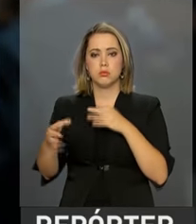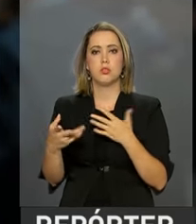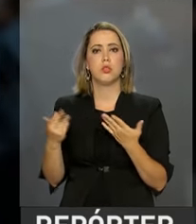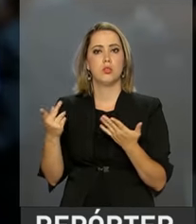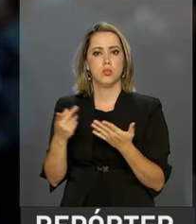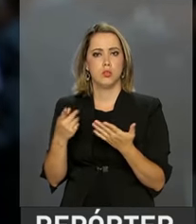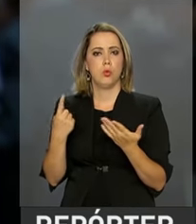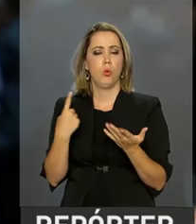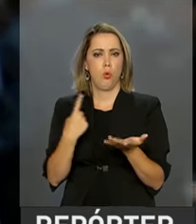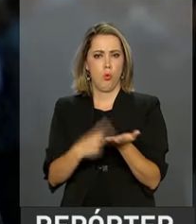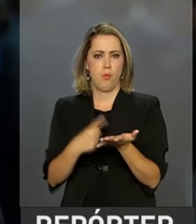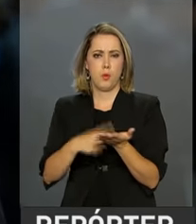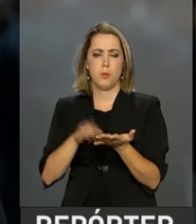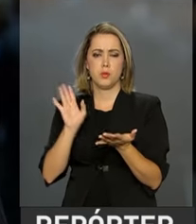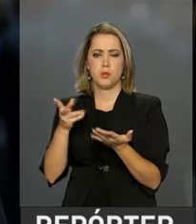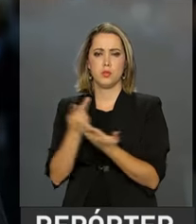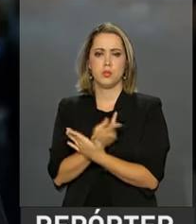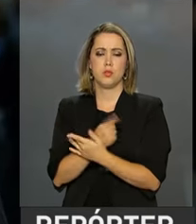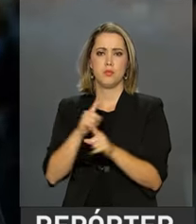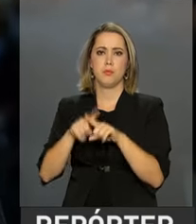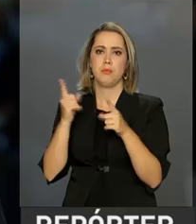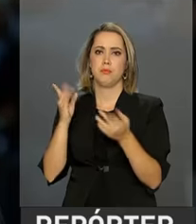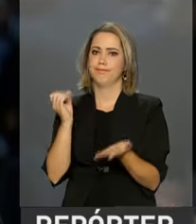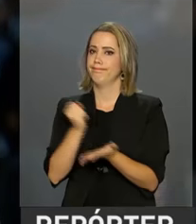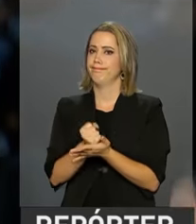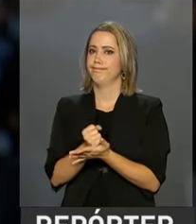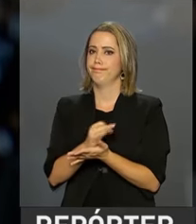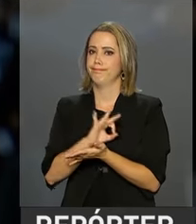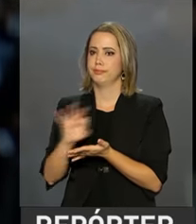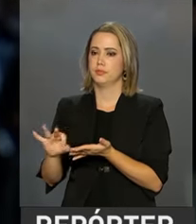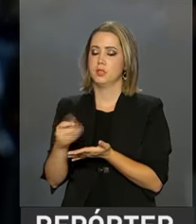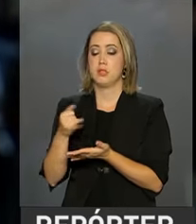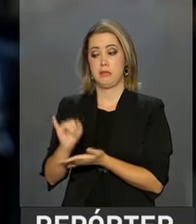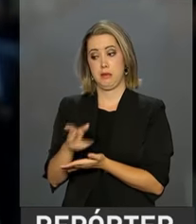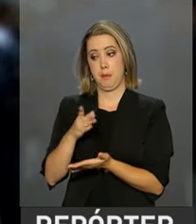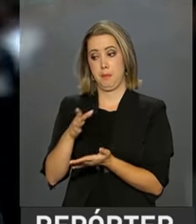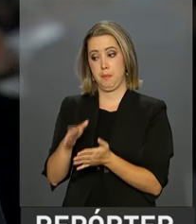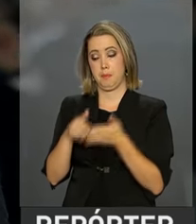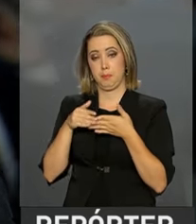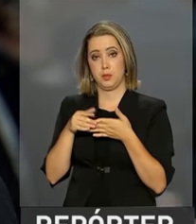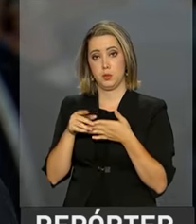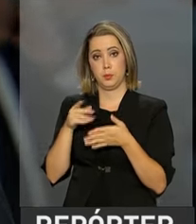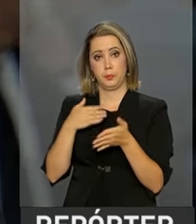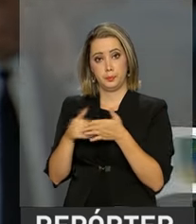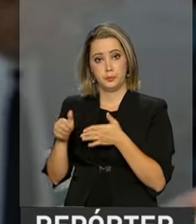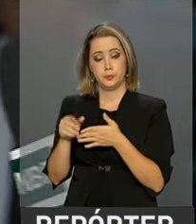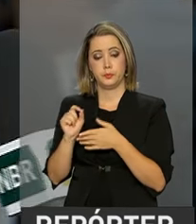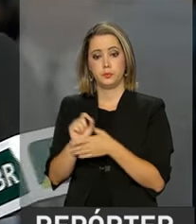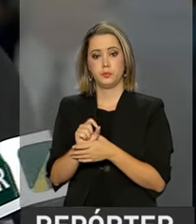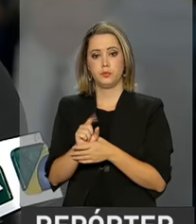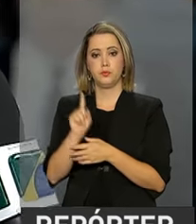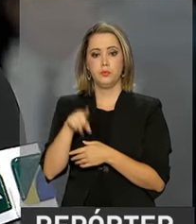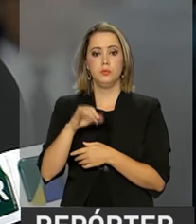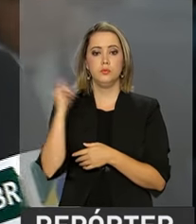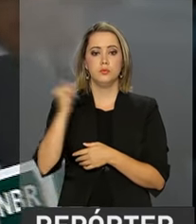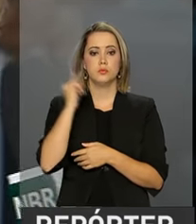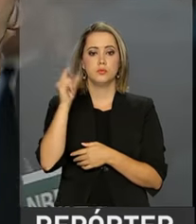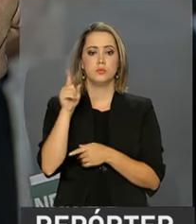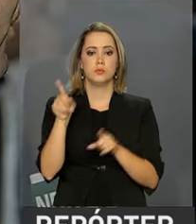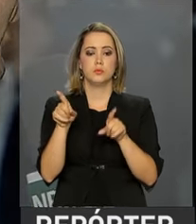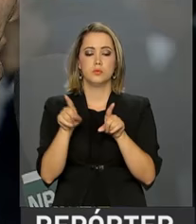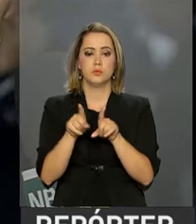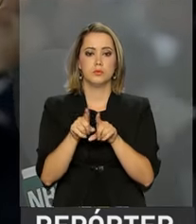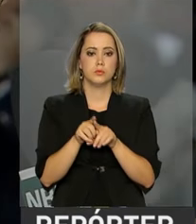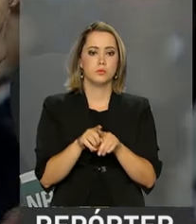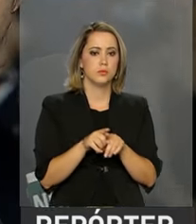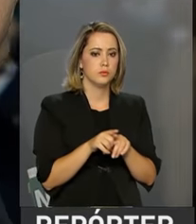já existem, mas a justiça não valida se alguém contestar. A questão... Agora, é importante também, perdão interromper o